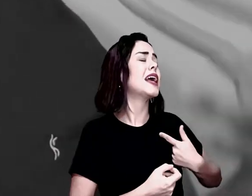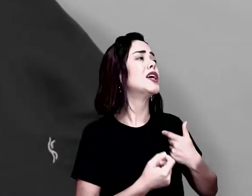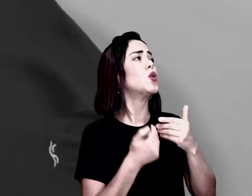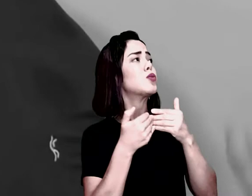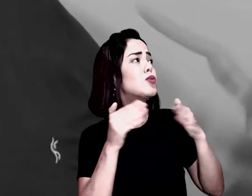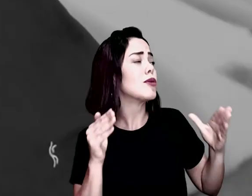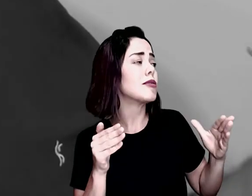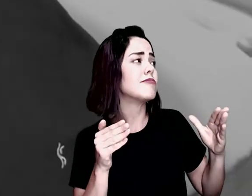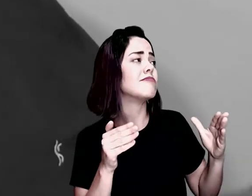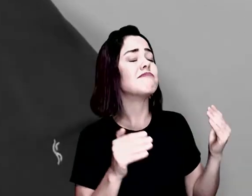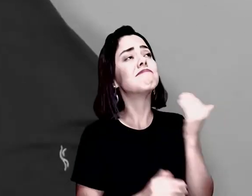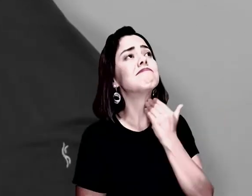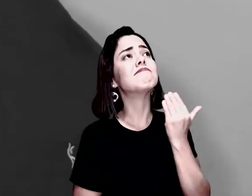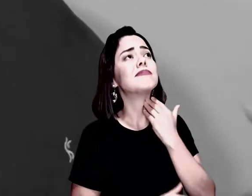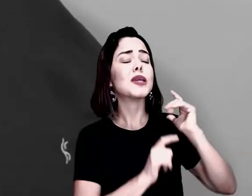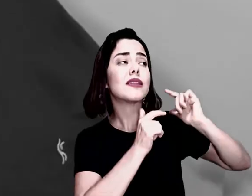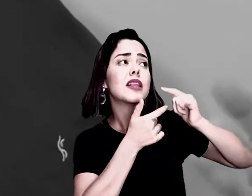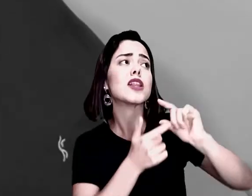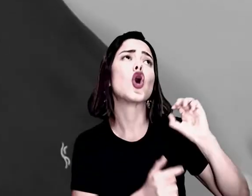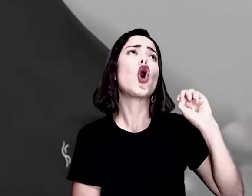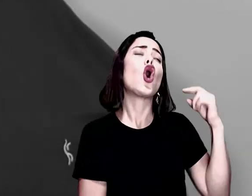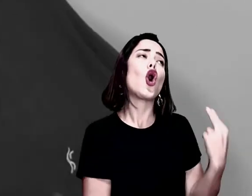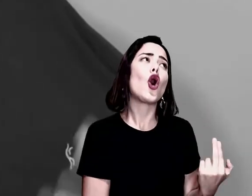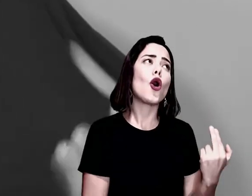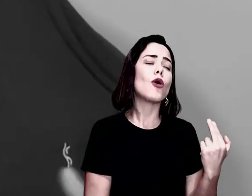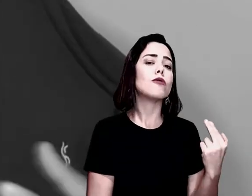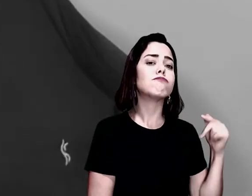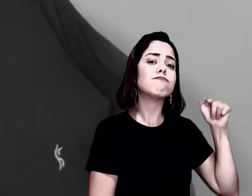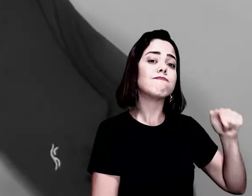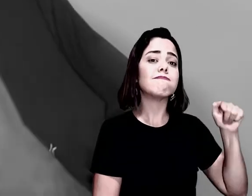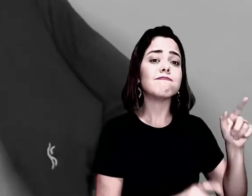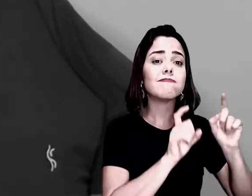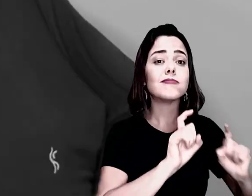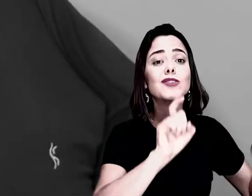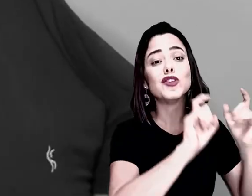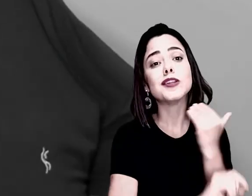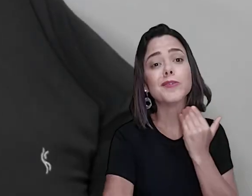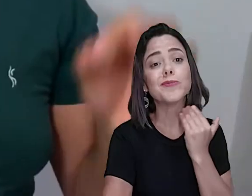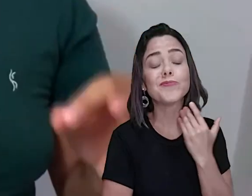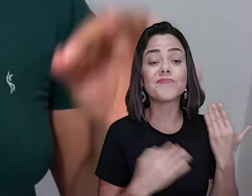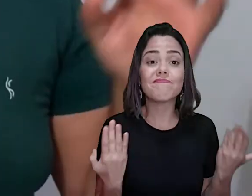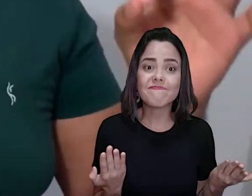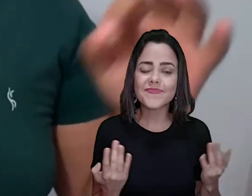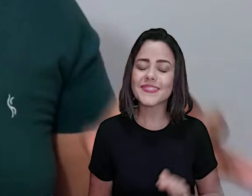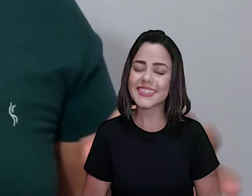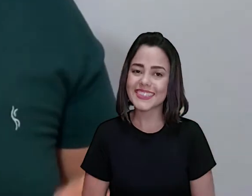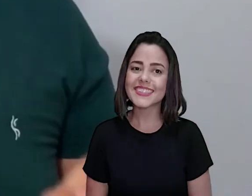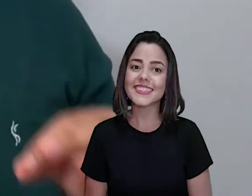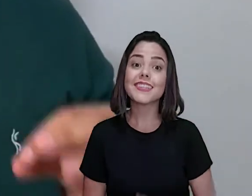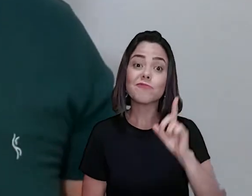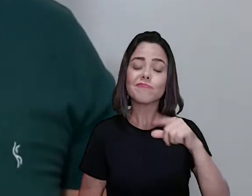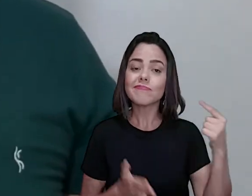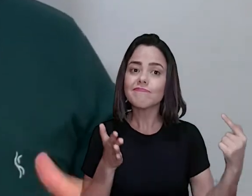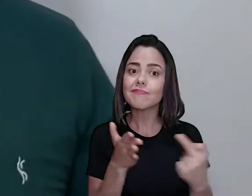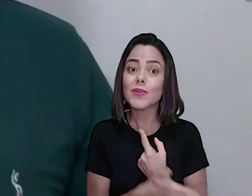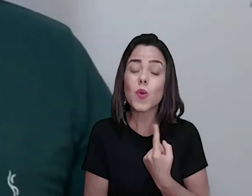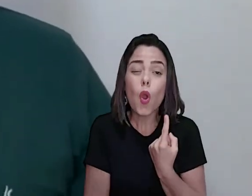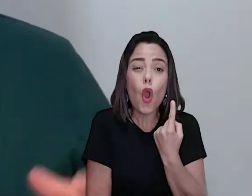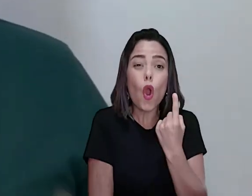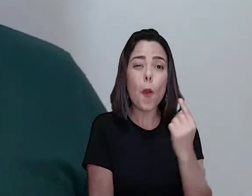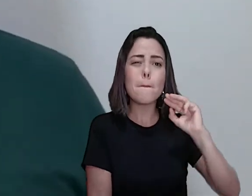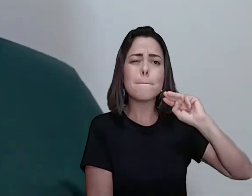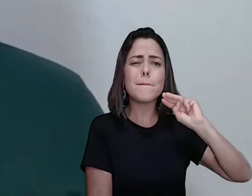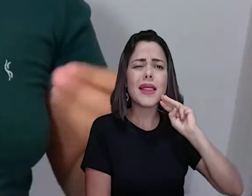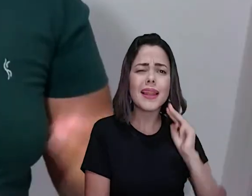conta em um banco tradicional ou eu devo ter conta em um banco digital? Essa é a pergunta que vale R$1